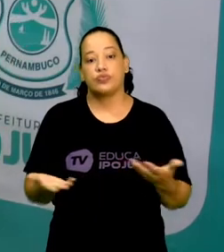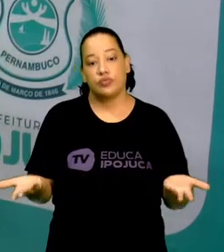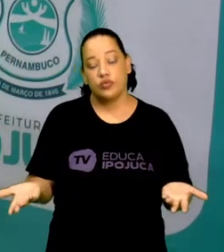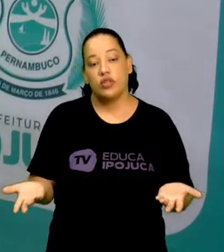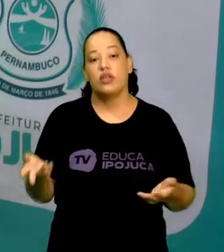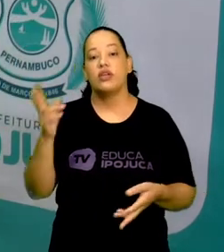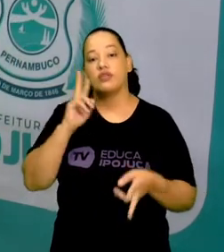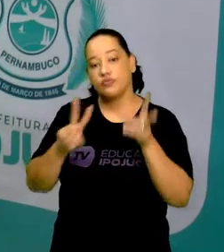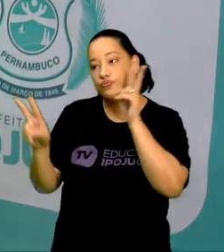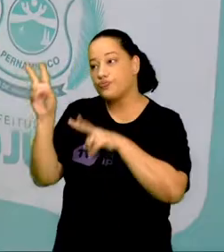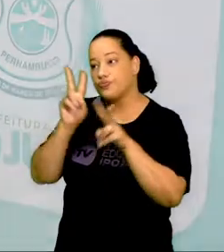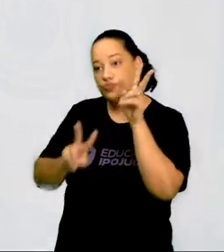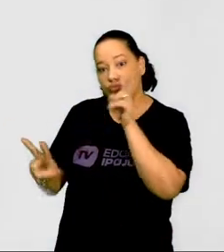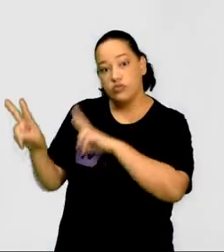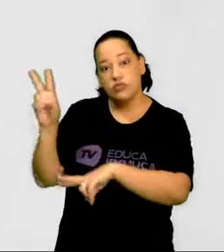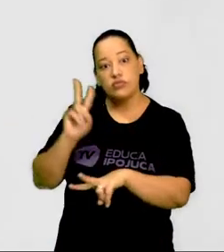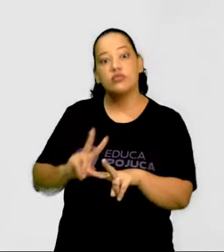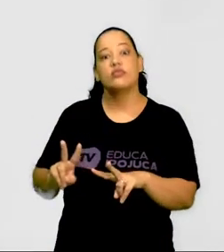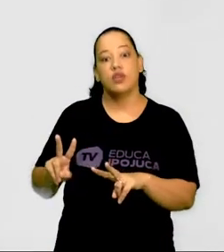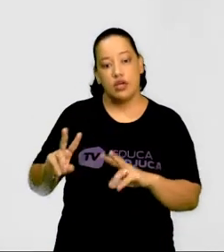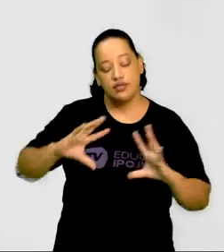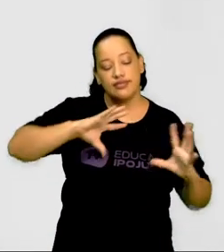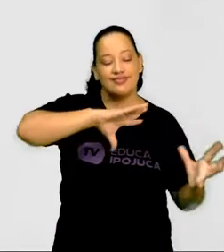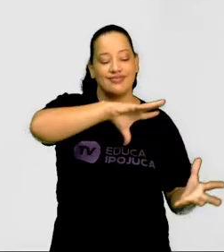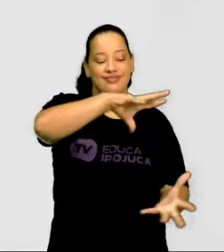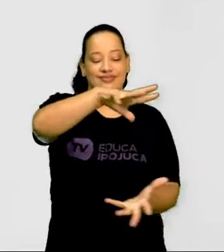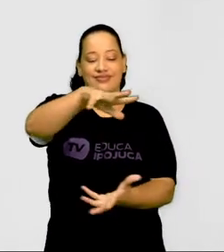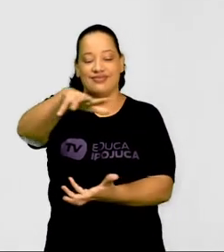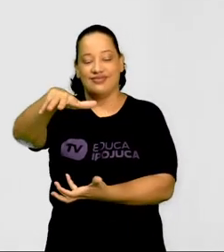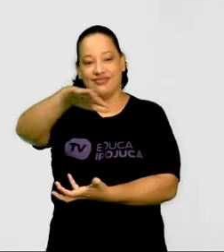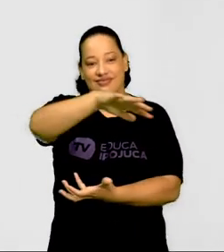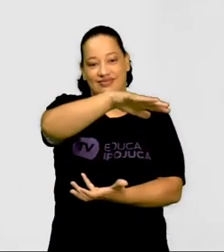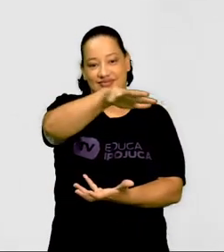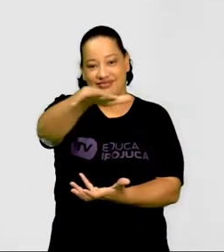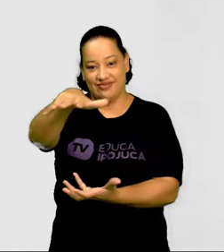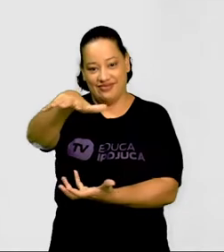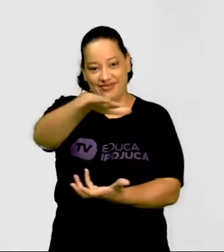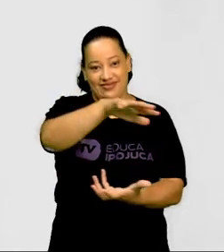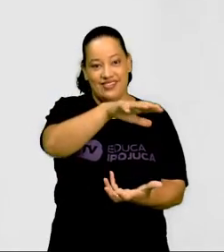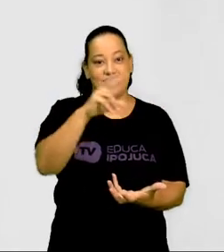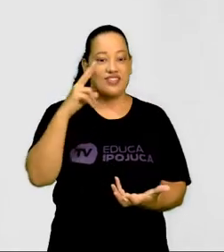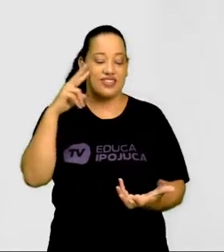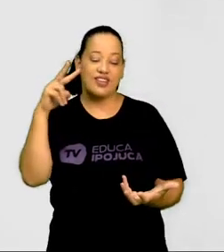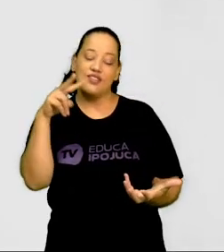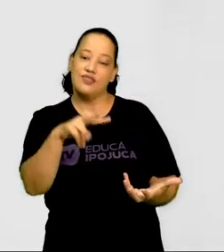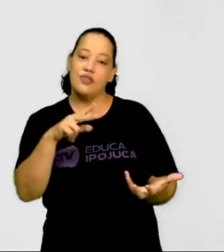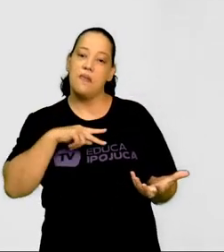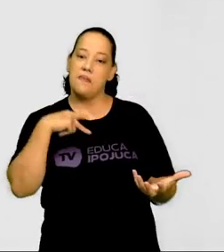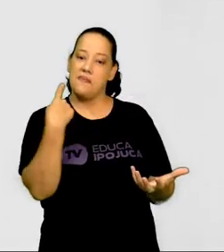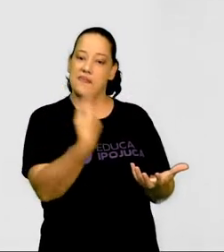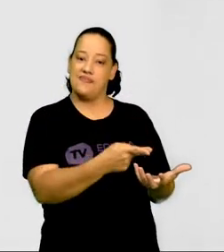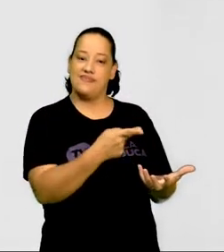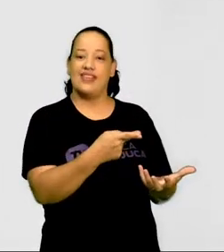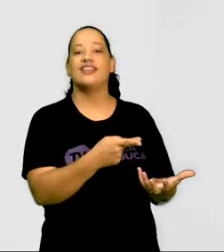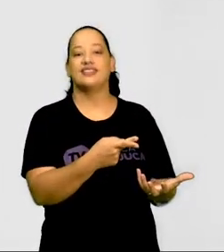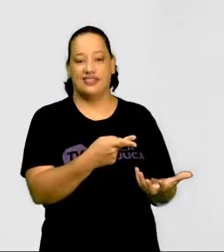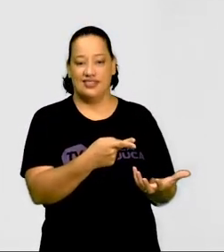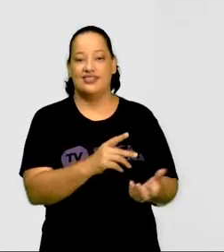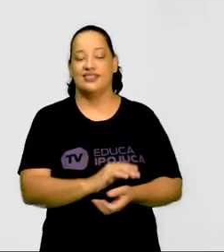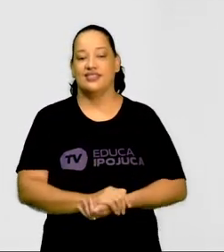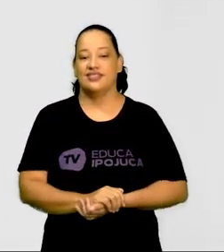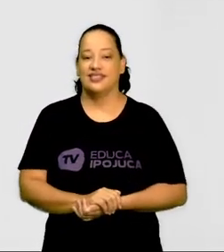visualizando mais uma vez a atmosfera do nosso planeta, para que vocês também se entendam parte desse todo que é o nosso